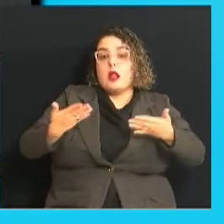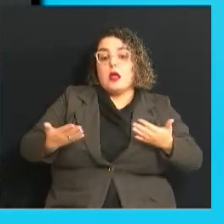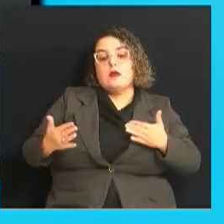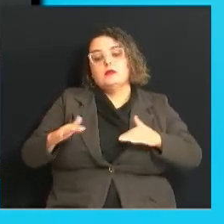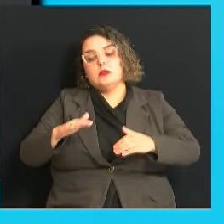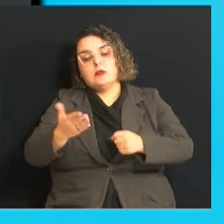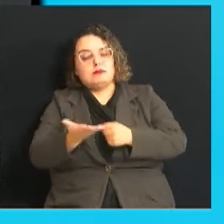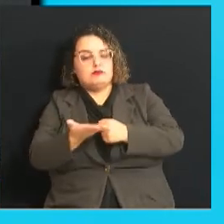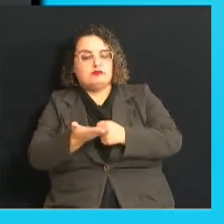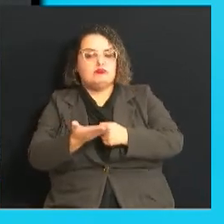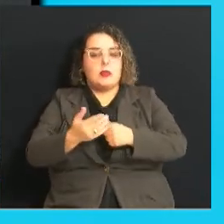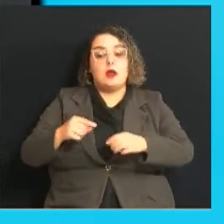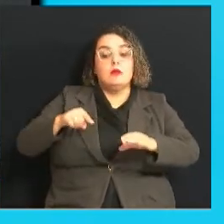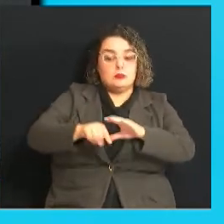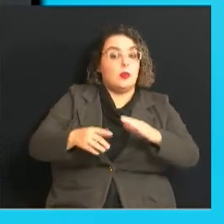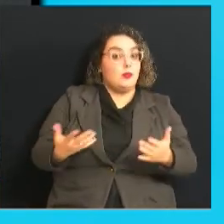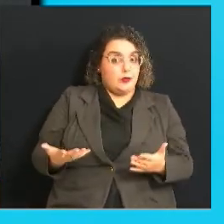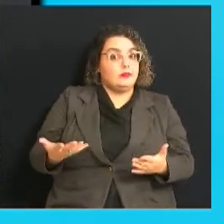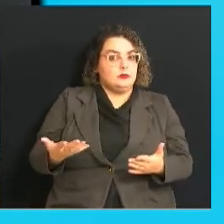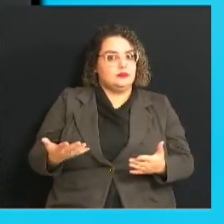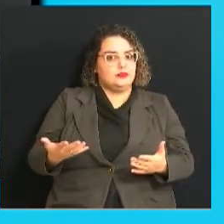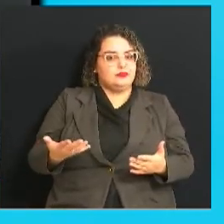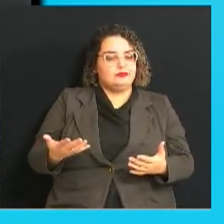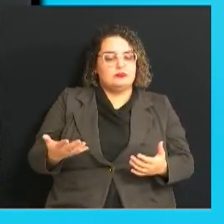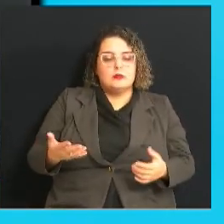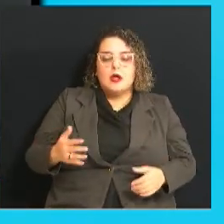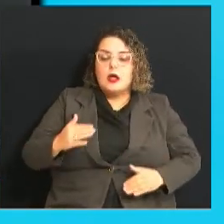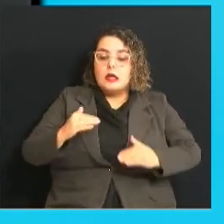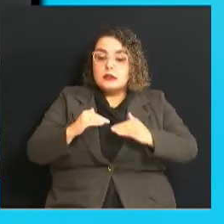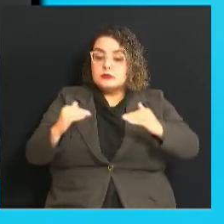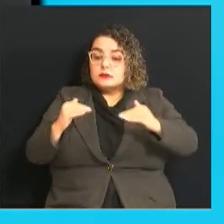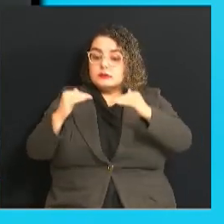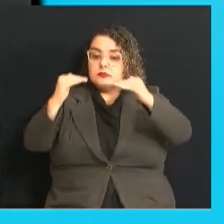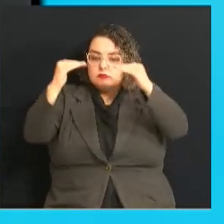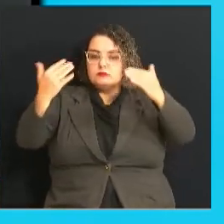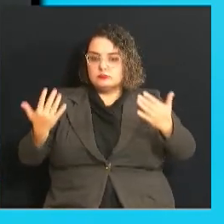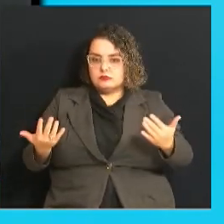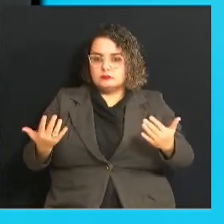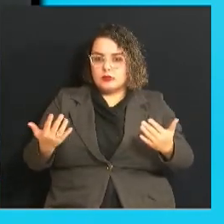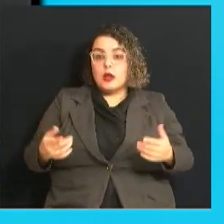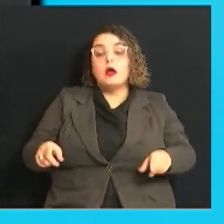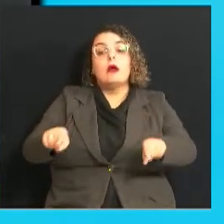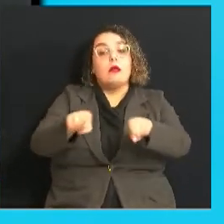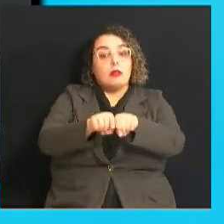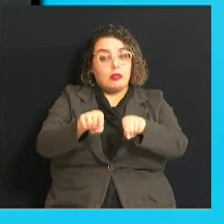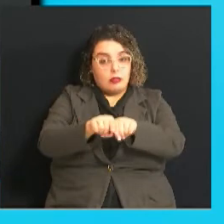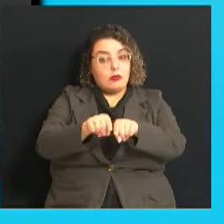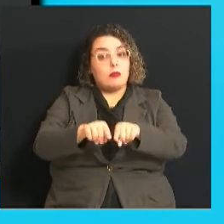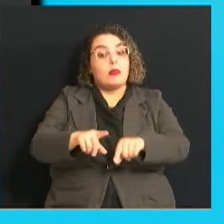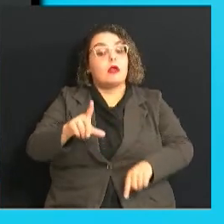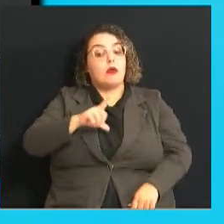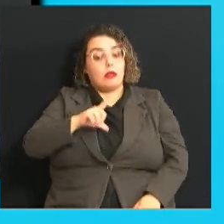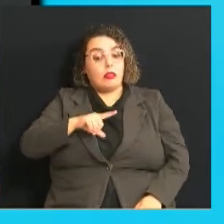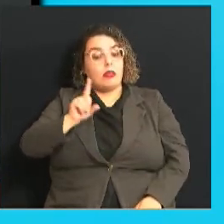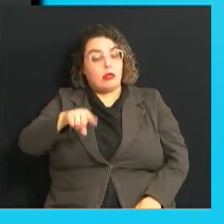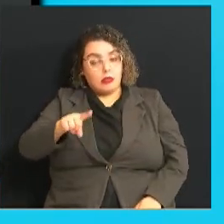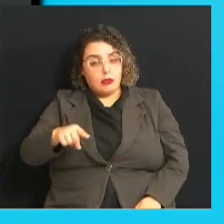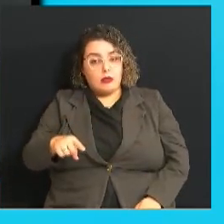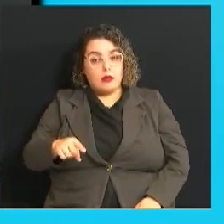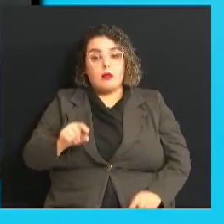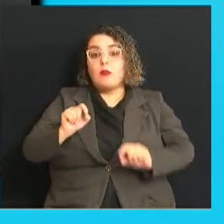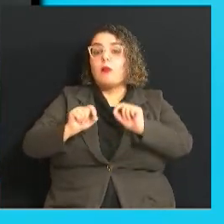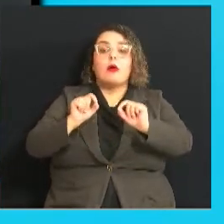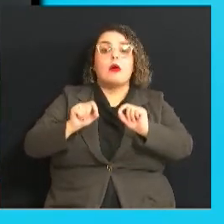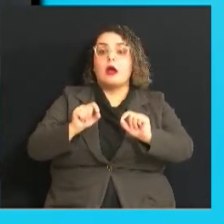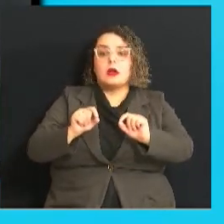grau avançado. É, esses graus, essa graduação, ela também é estabelecida de acordo com